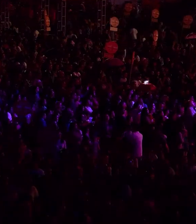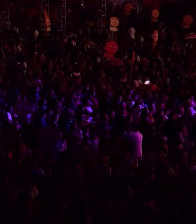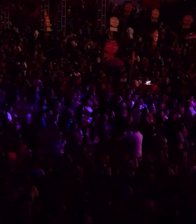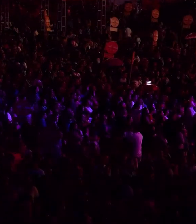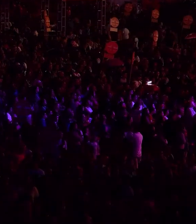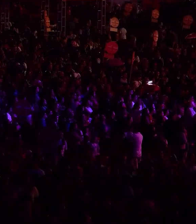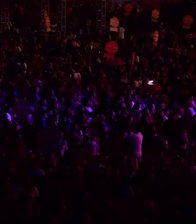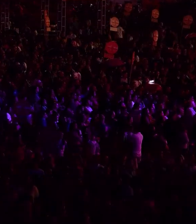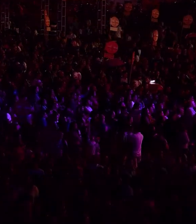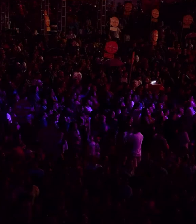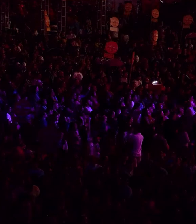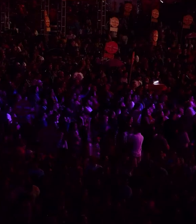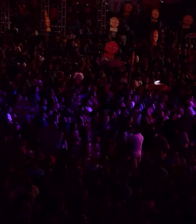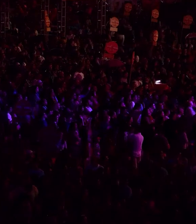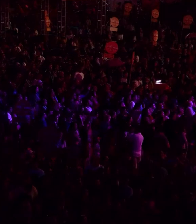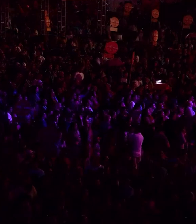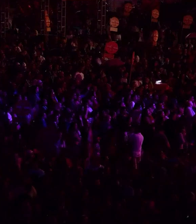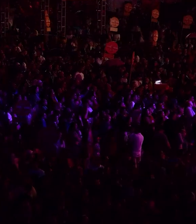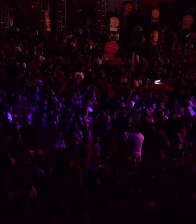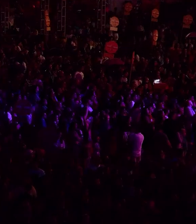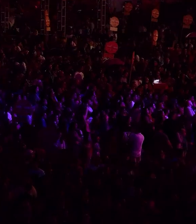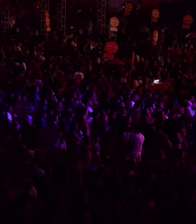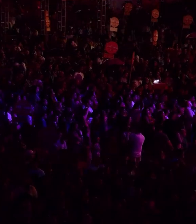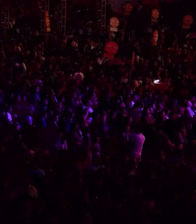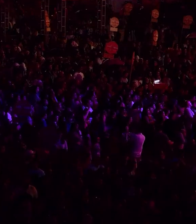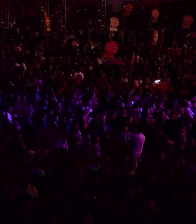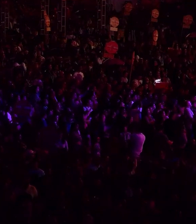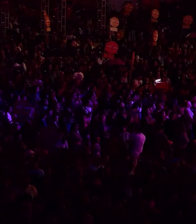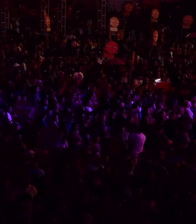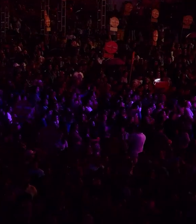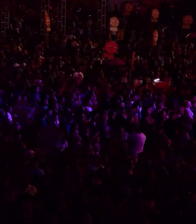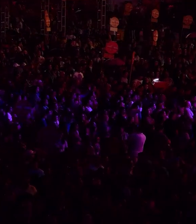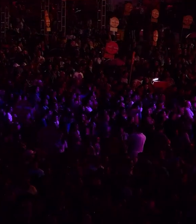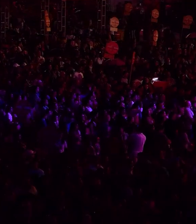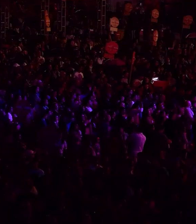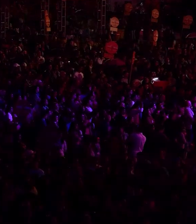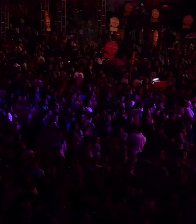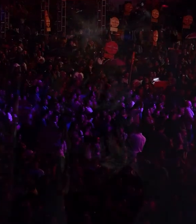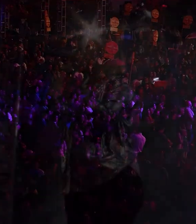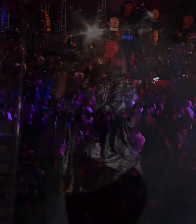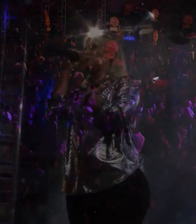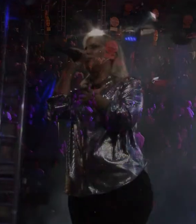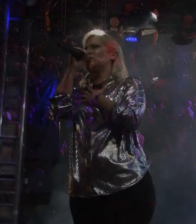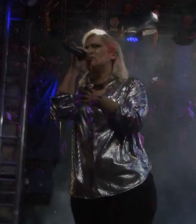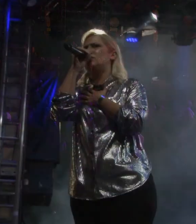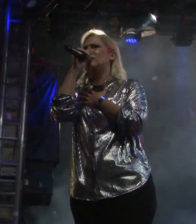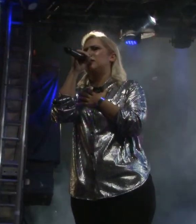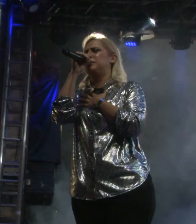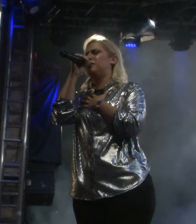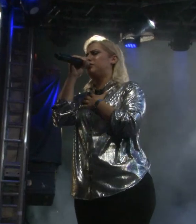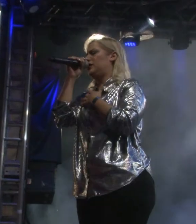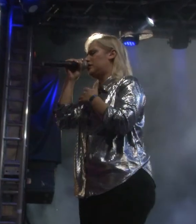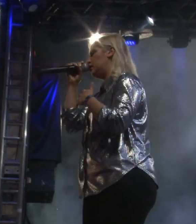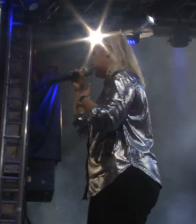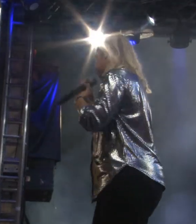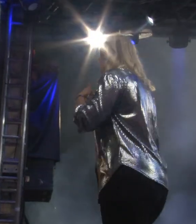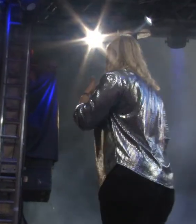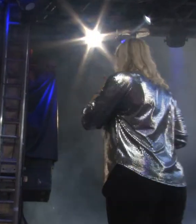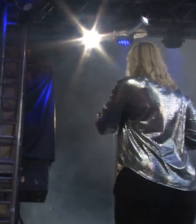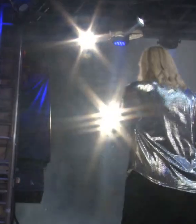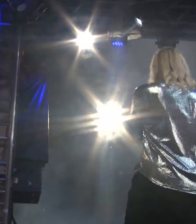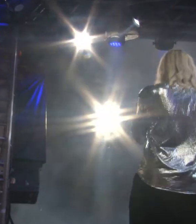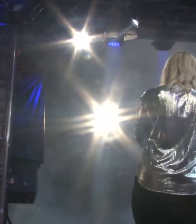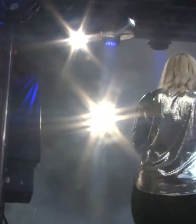eis-me Aqui usa-me eu quero te servir te adorar todos os dias da minha